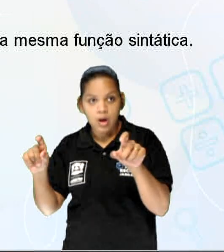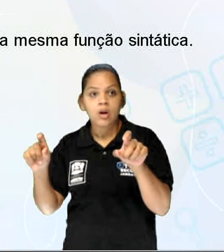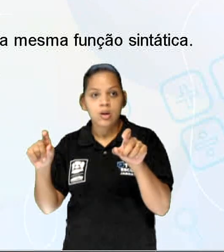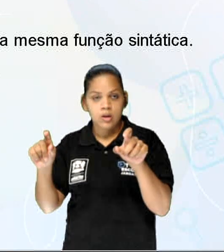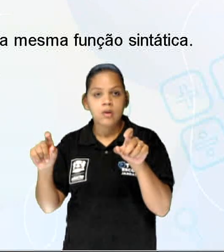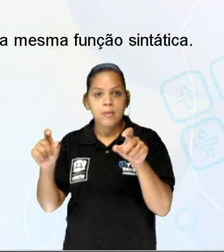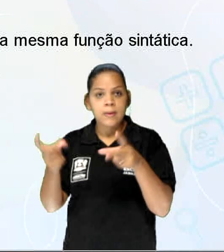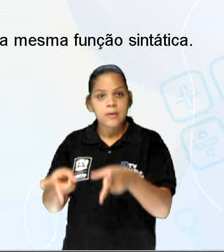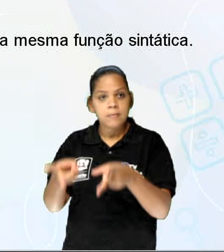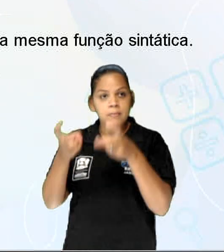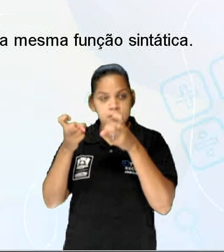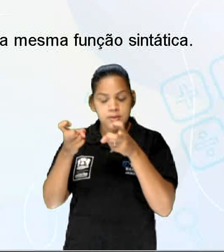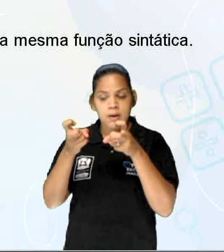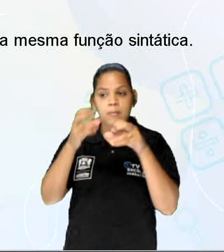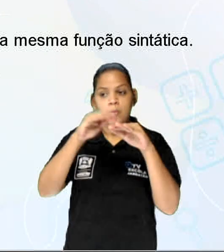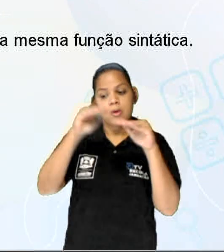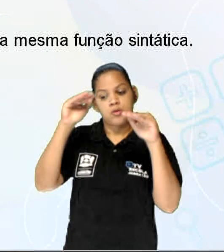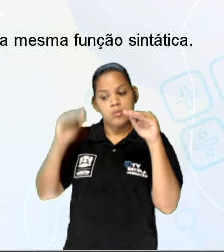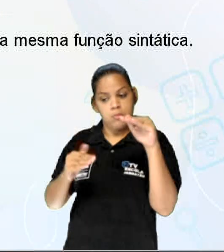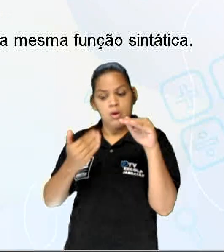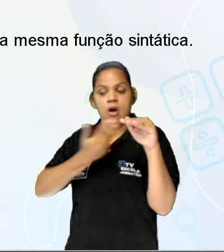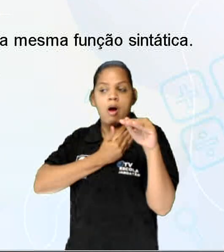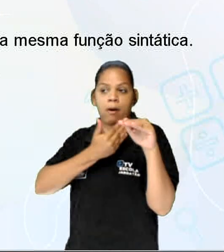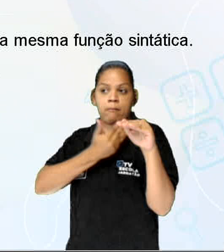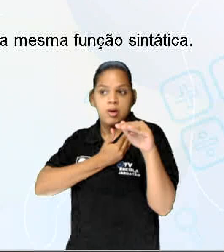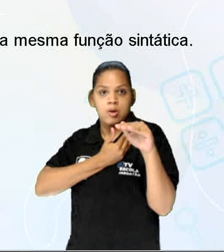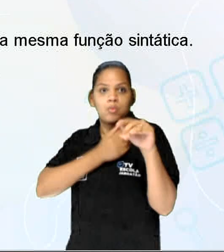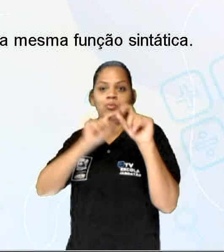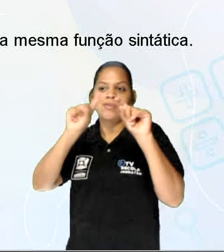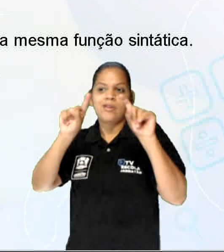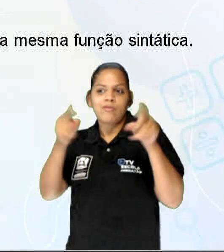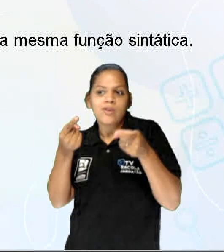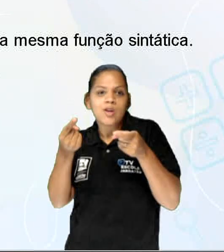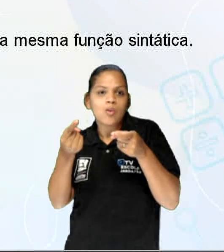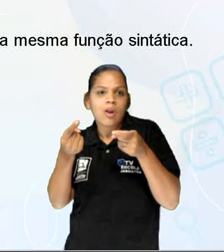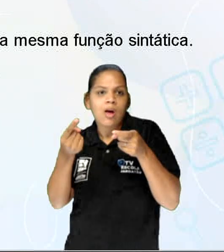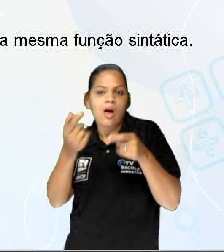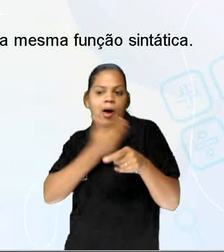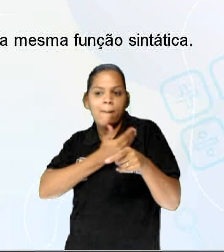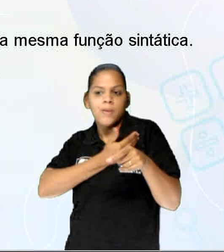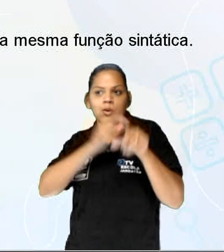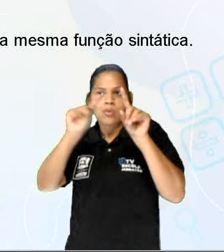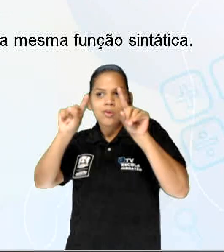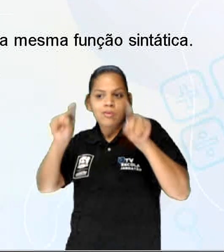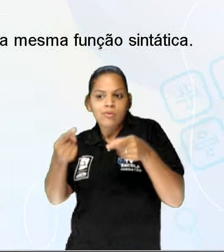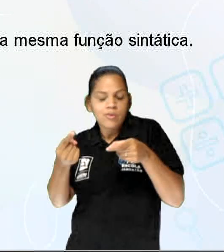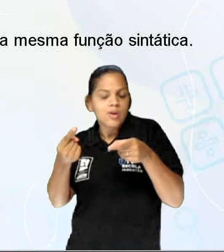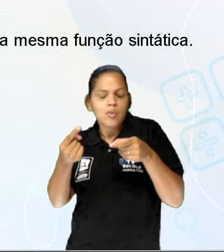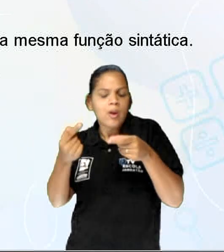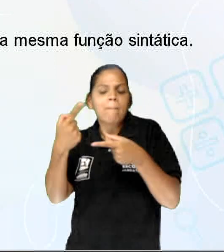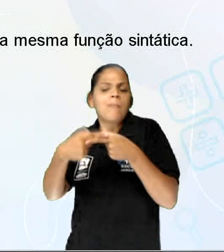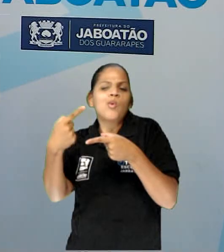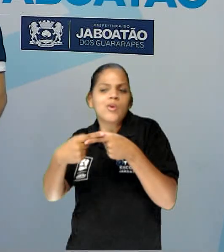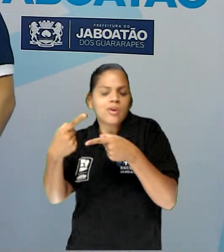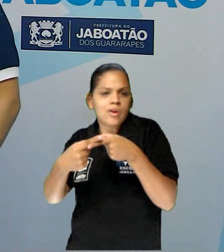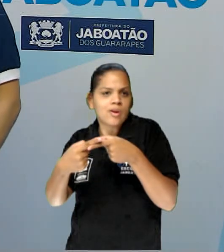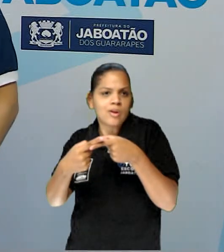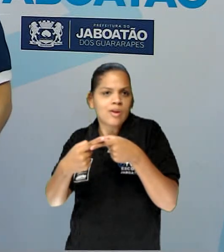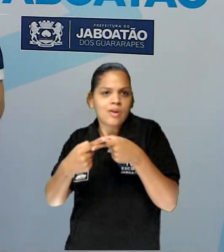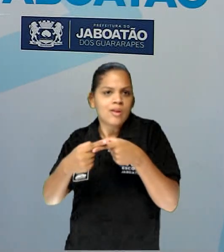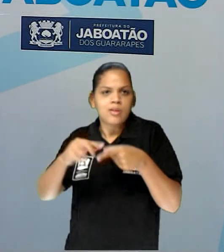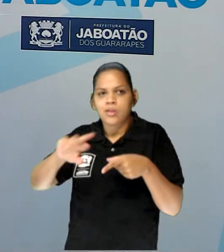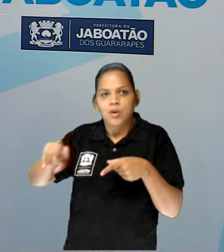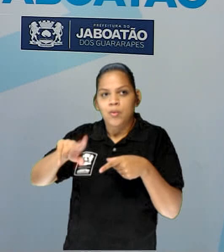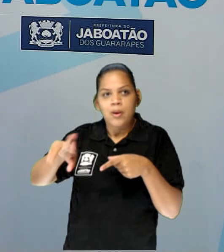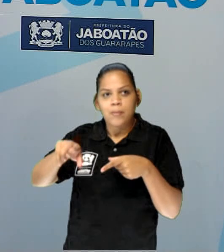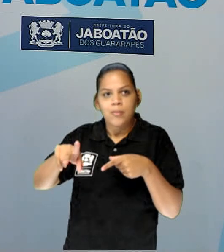Brasil de baixo, amigo. Amigo está entre vírgulas. Essas vírgulas estão aí não para isolar um elemento de mesma função